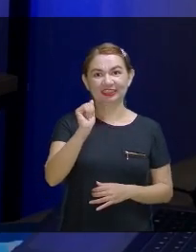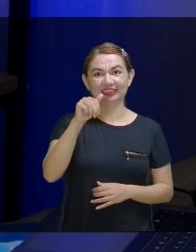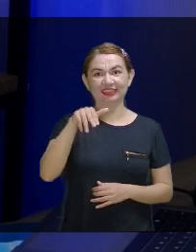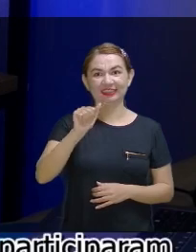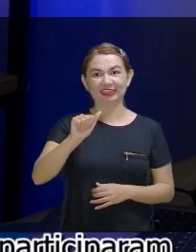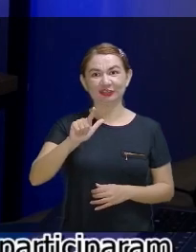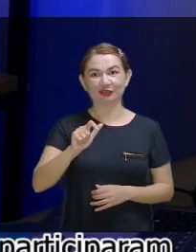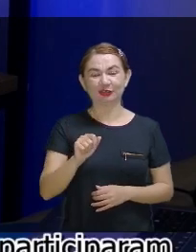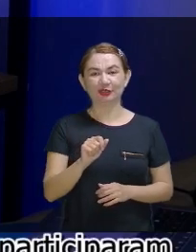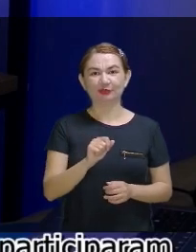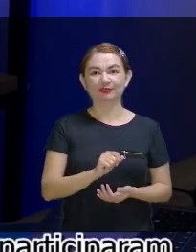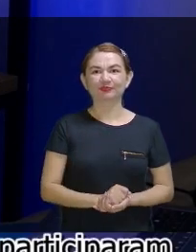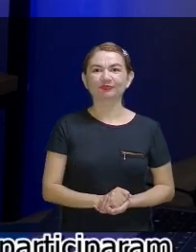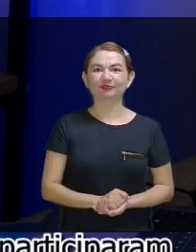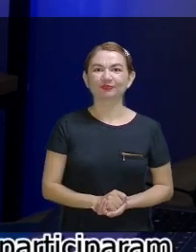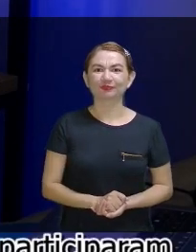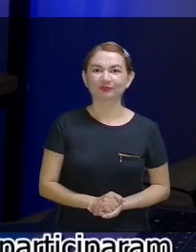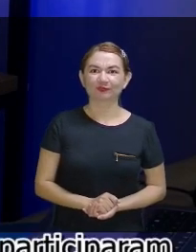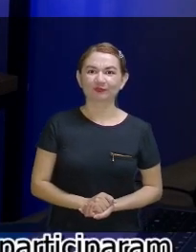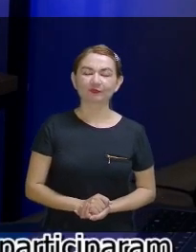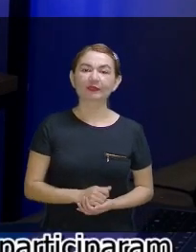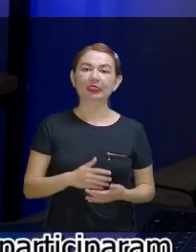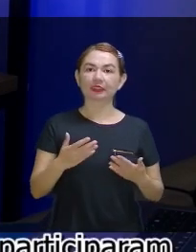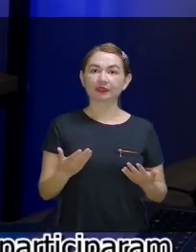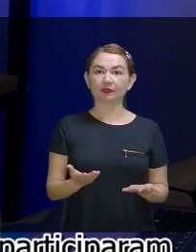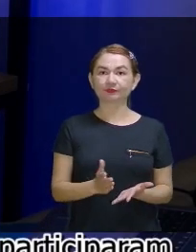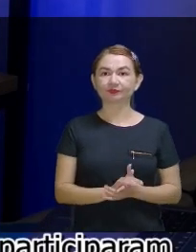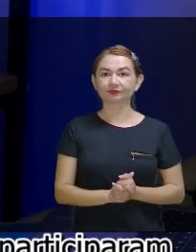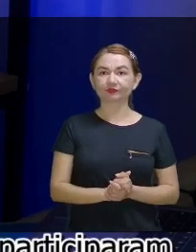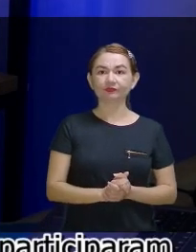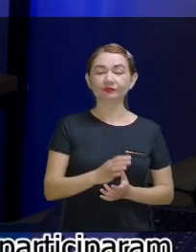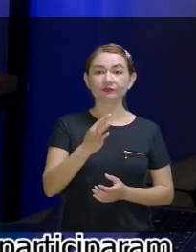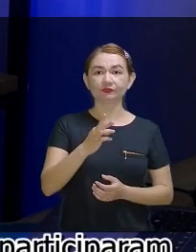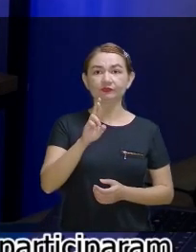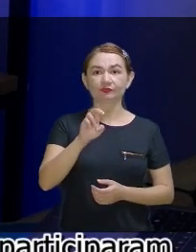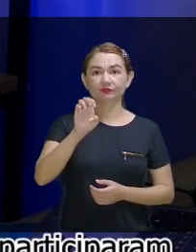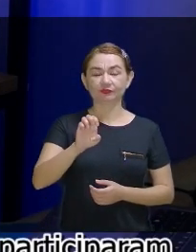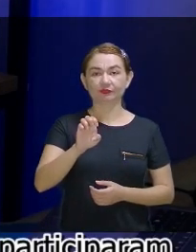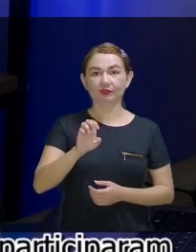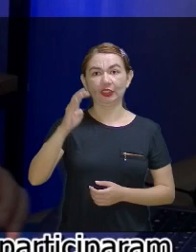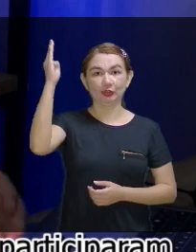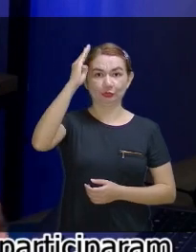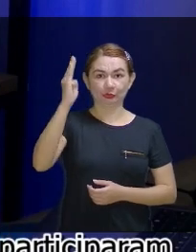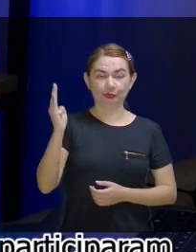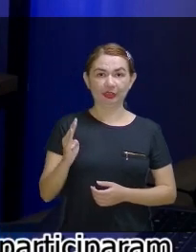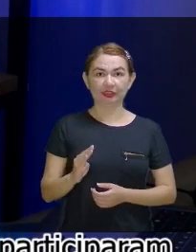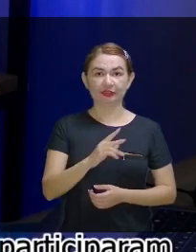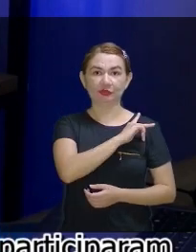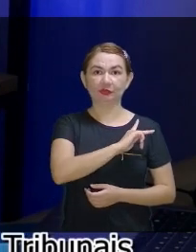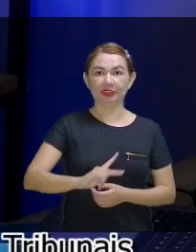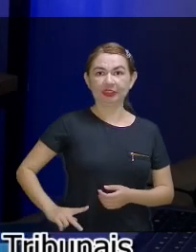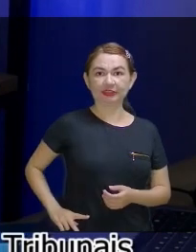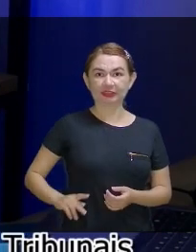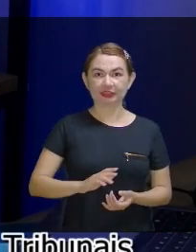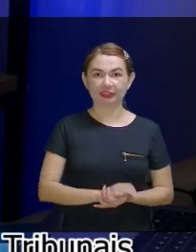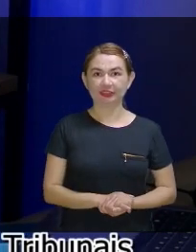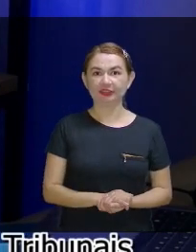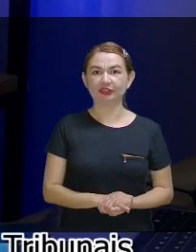bem-vindos. Doutor Silmar, os presidentes, então, dos TRS de todo o país participaram desse chamado